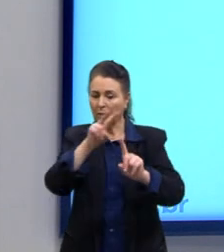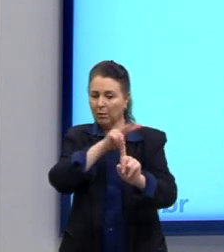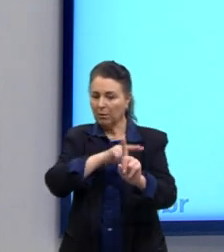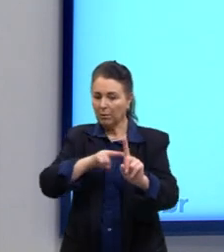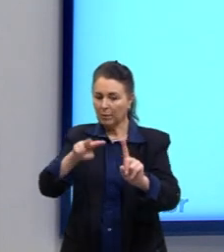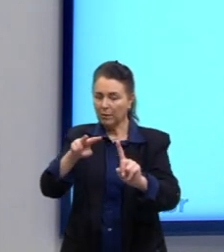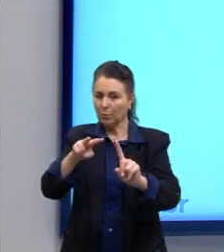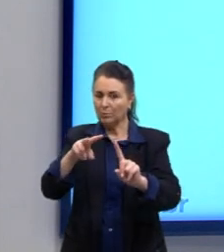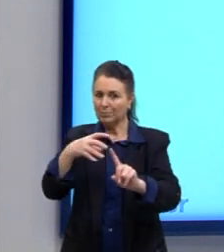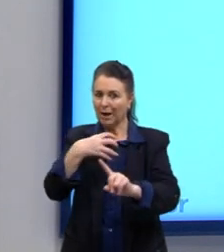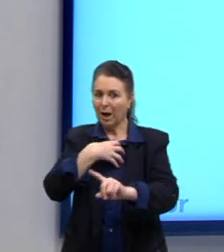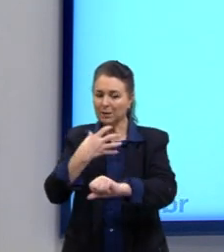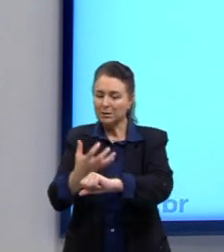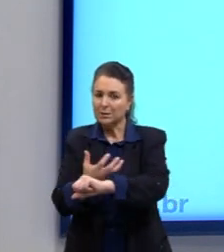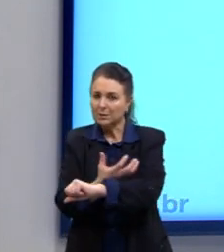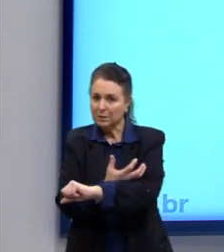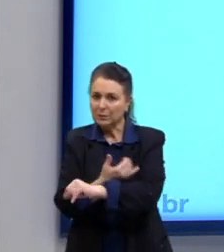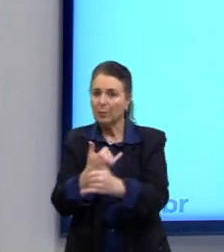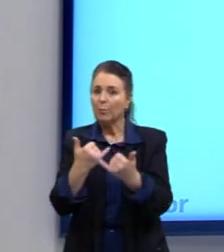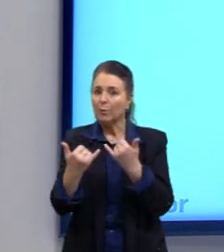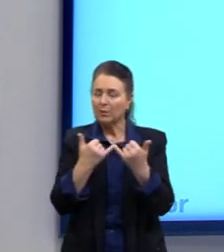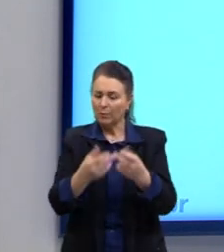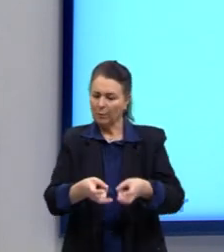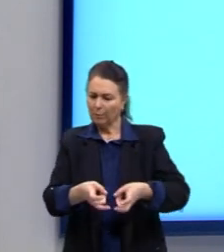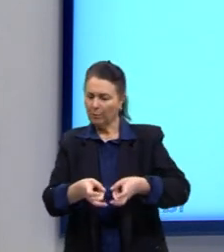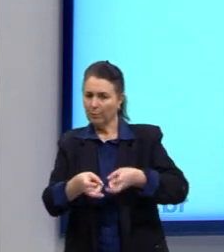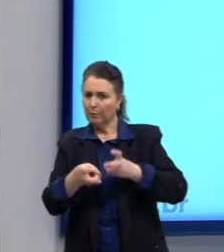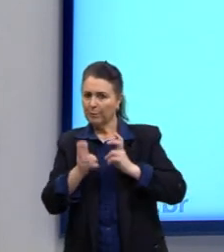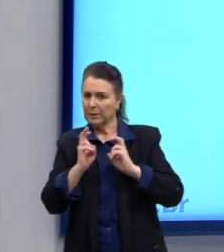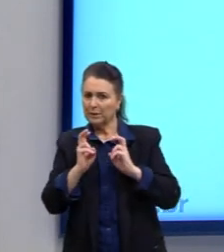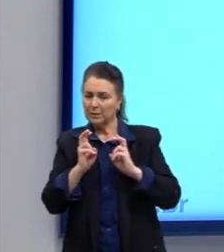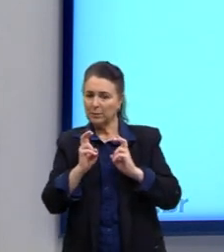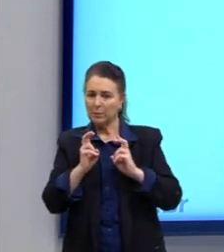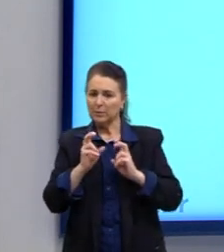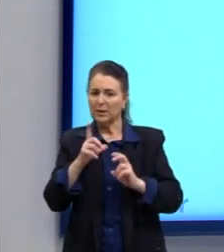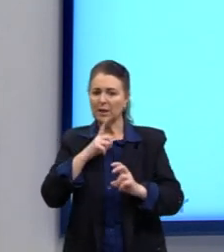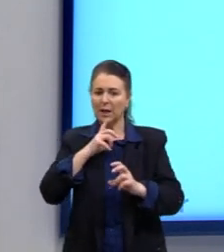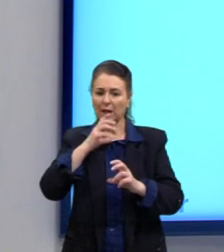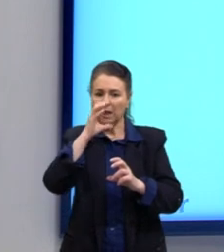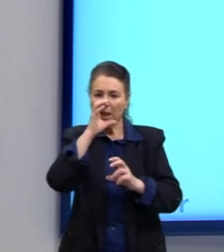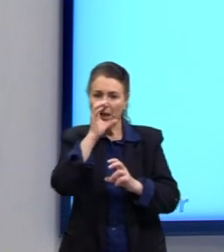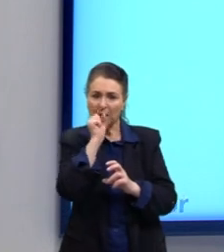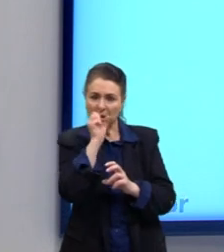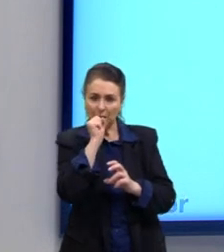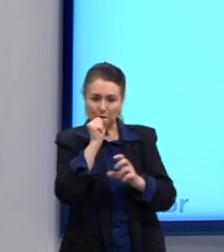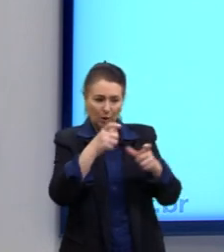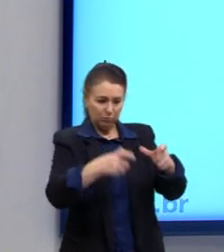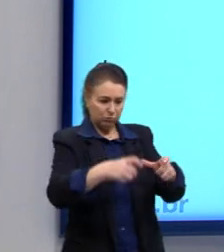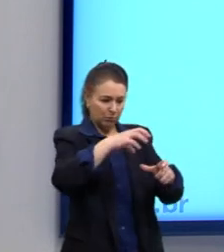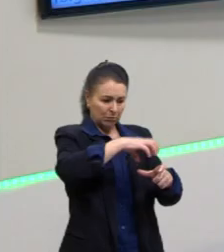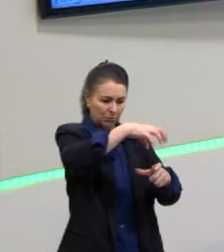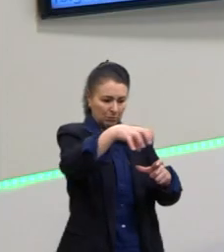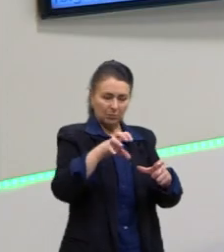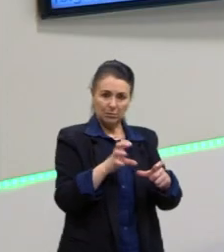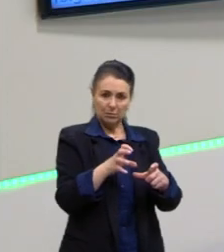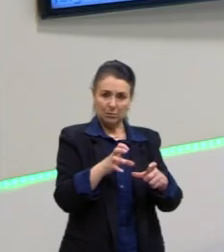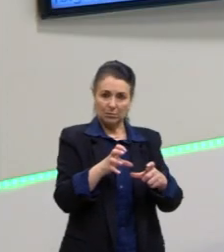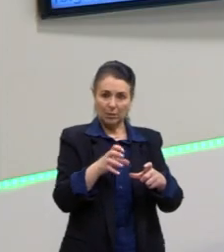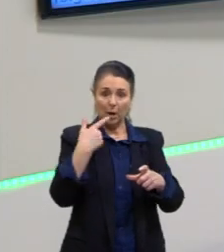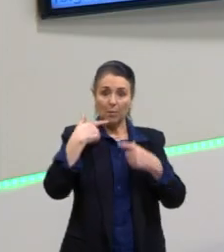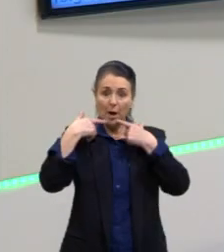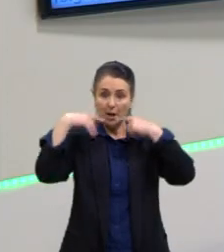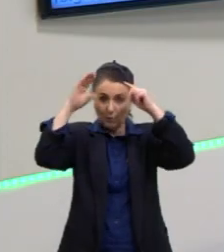sensíveis por exemplo percebemos laranja sobre a fruteira é uma linguagem no pensamento concreto né